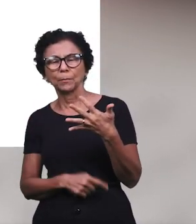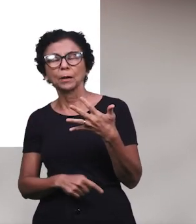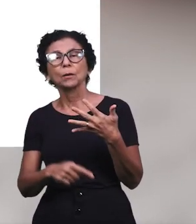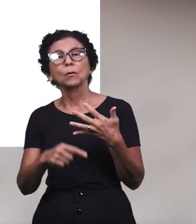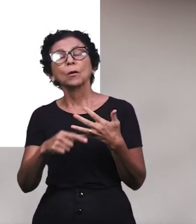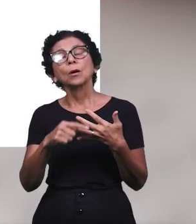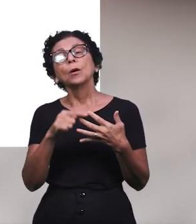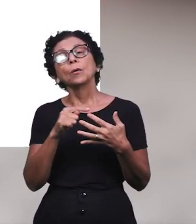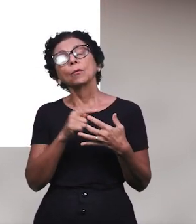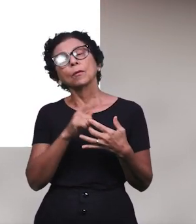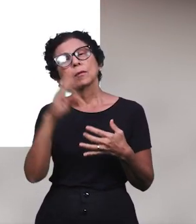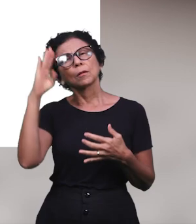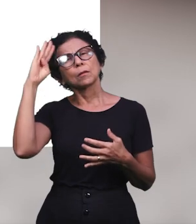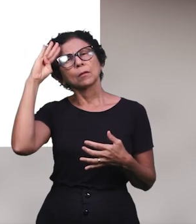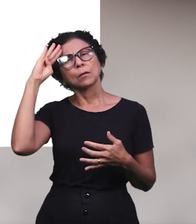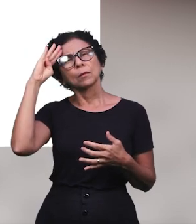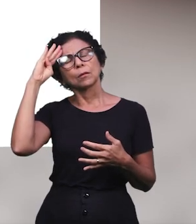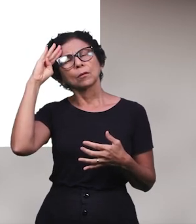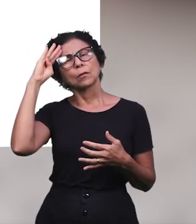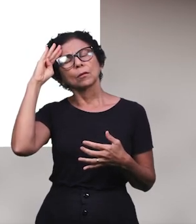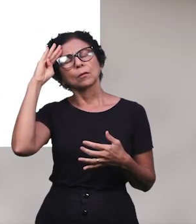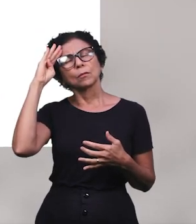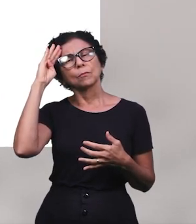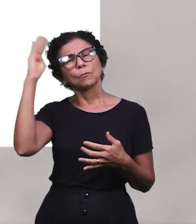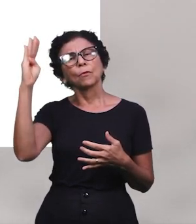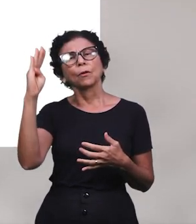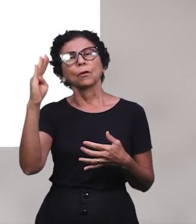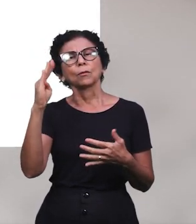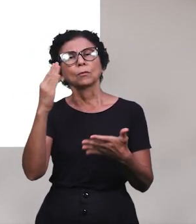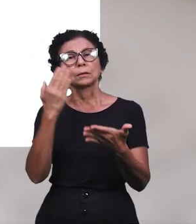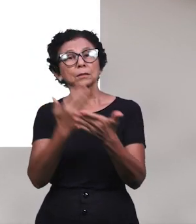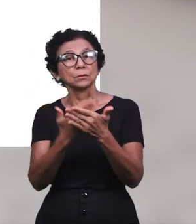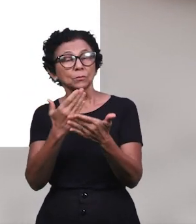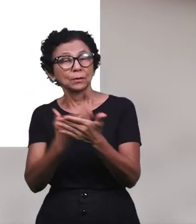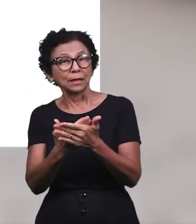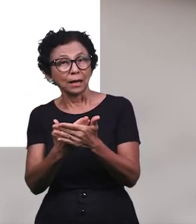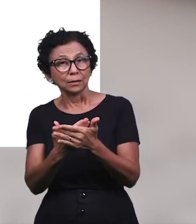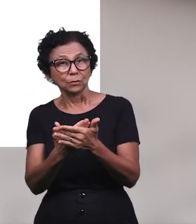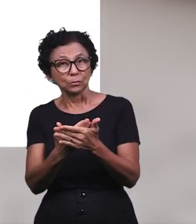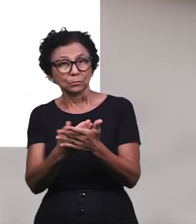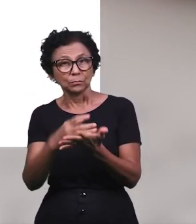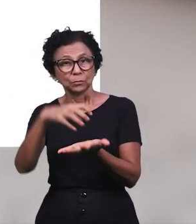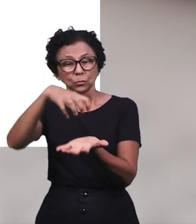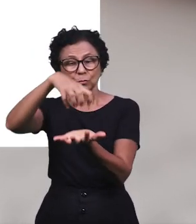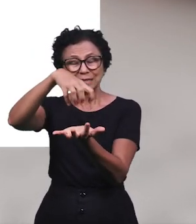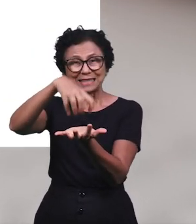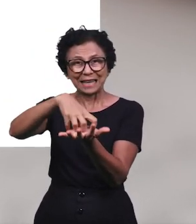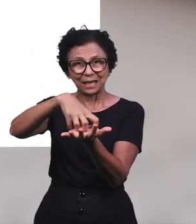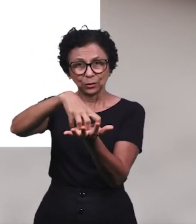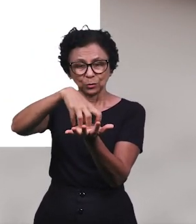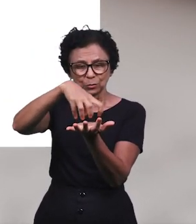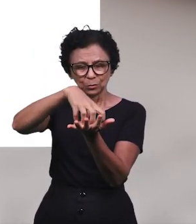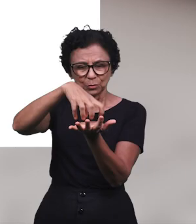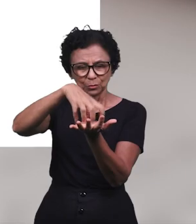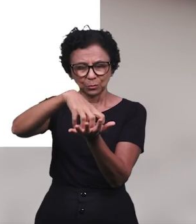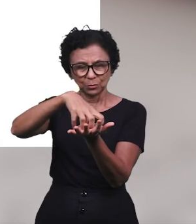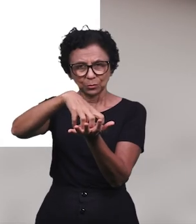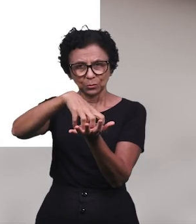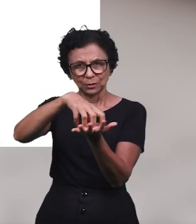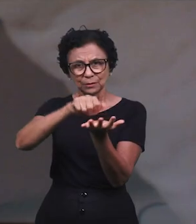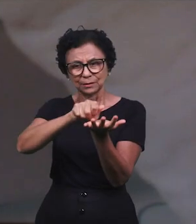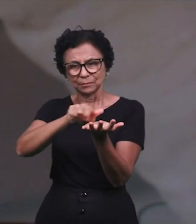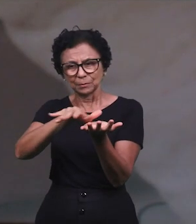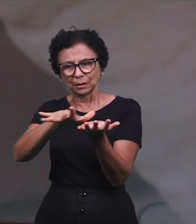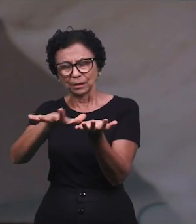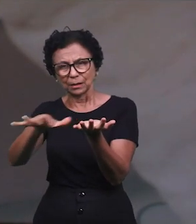está estudando, né, nesse centro do seu mapa e você vai puxando ali as